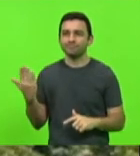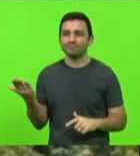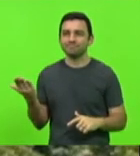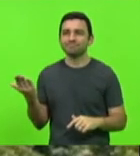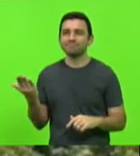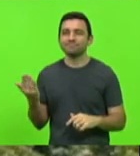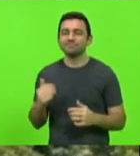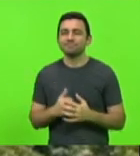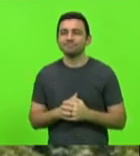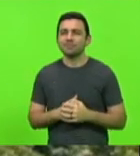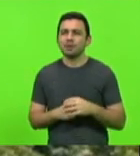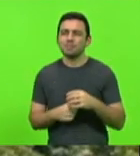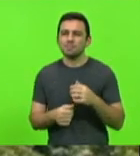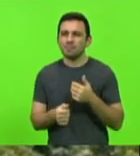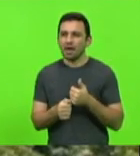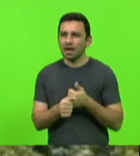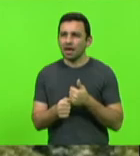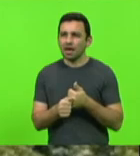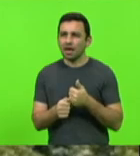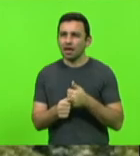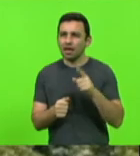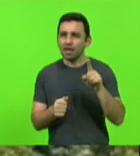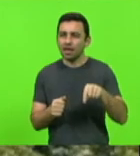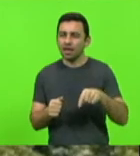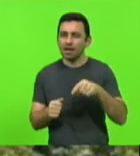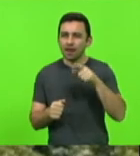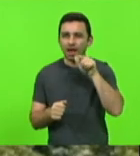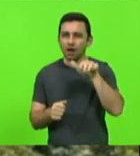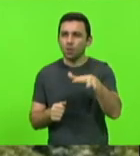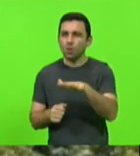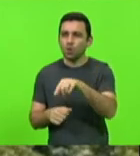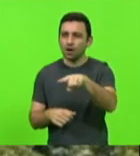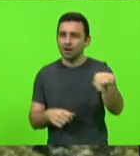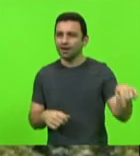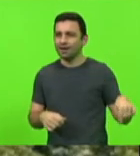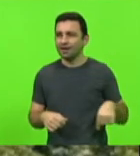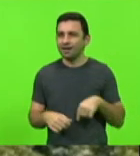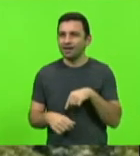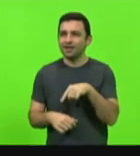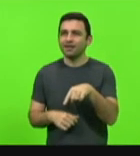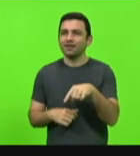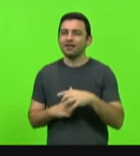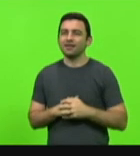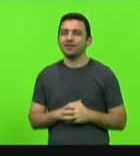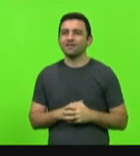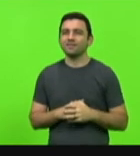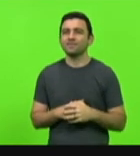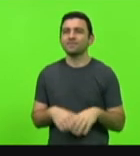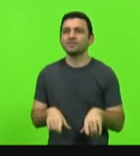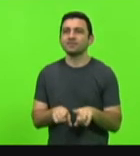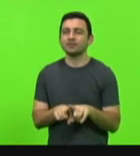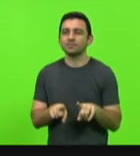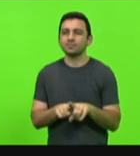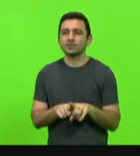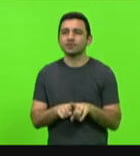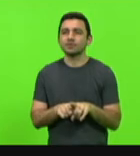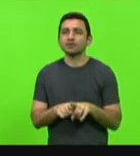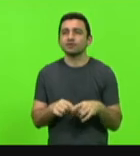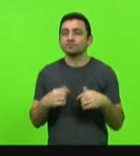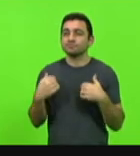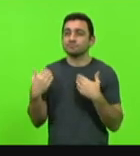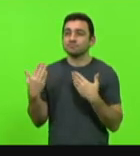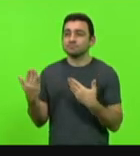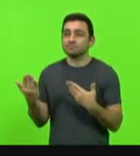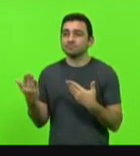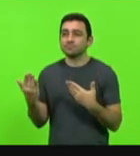ser na costa da Lagoa, Marlene. O que tu acha? Eu acho que é mais ou menos ali, né? Desponta. Esse é na